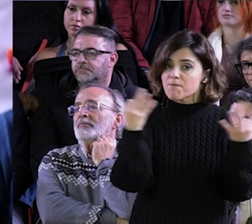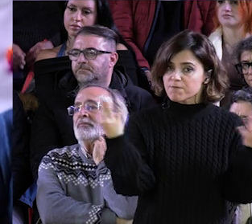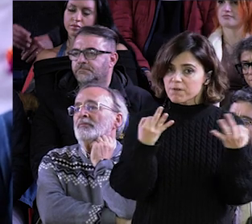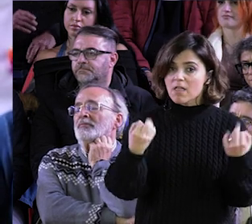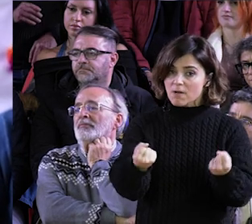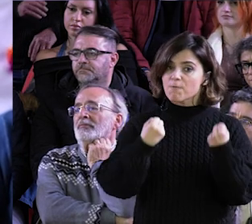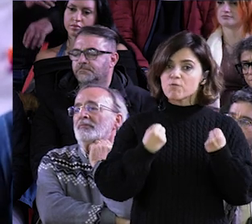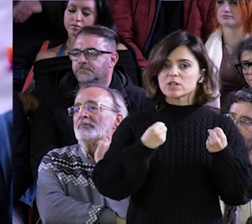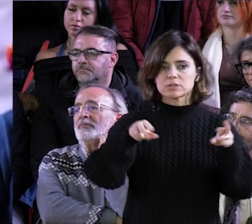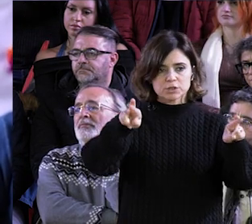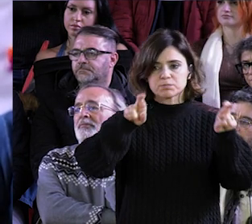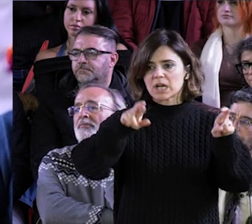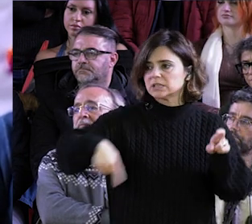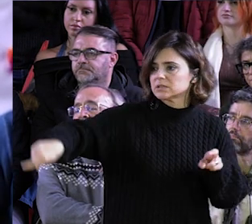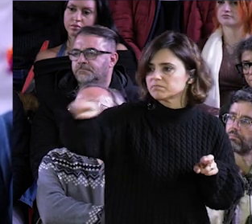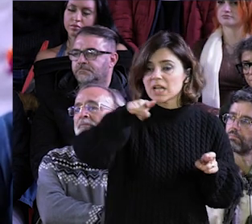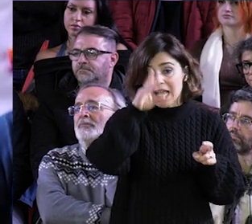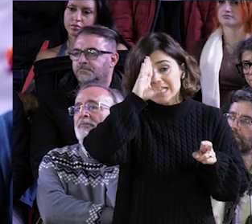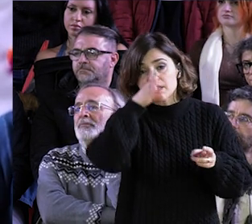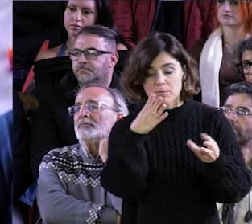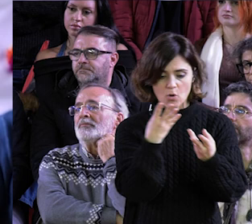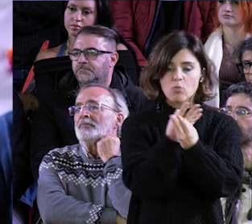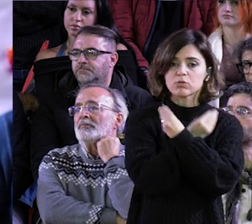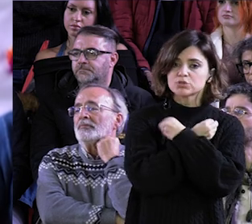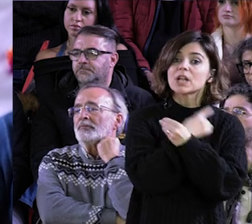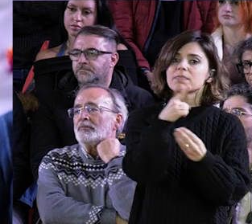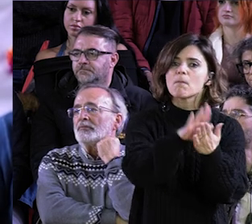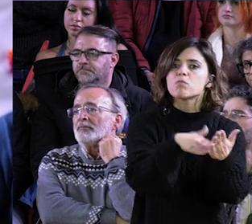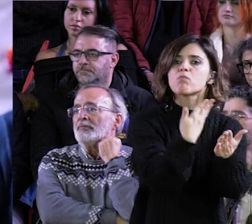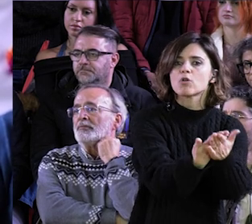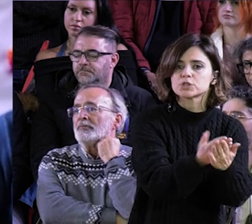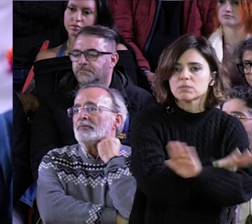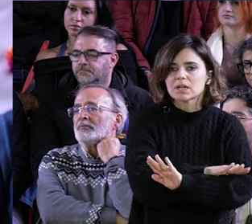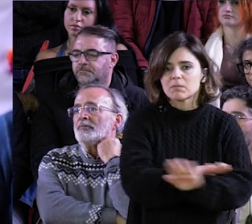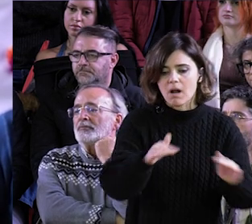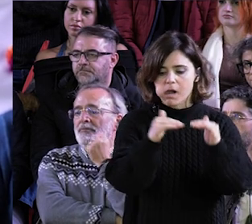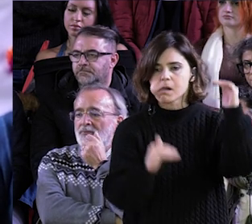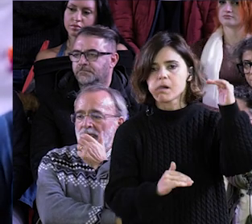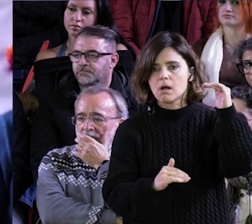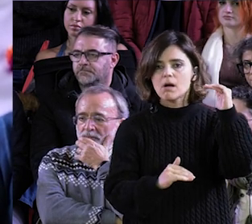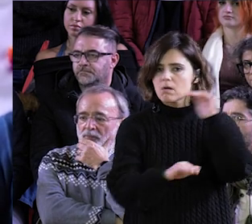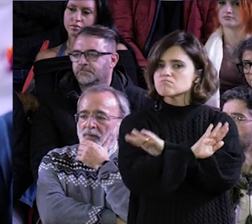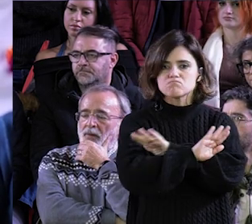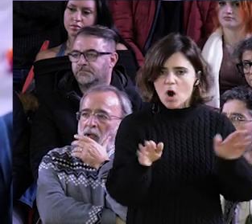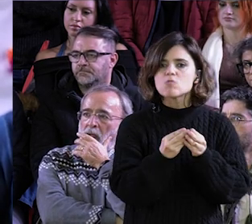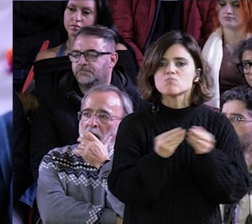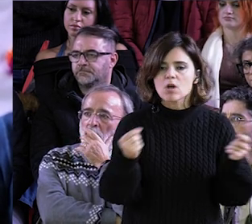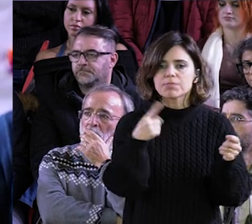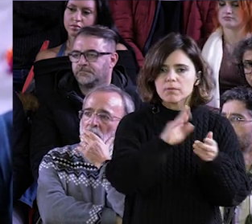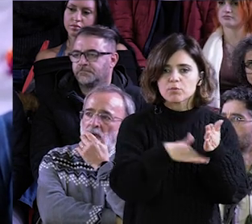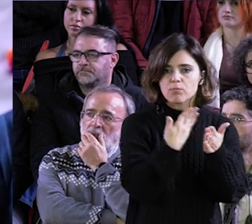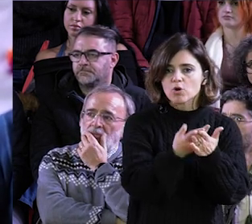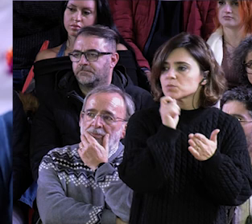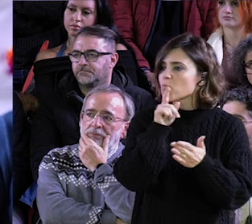da esperança é saber que o Bloco de Esquerda tem propostas para acabar com estas desigualdades, tem proposta para distribuir